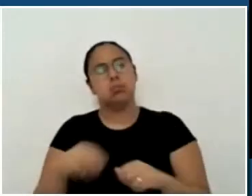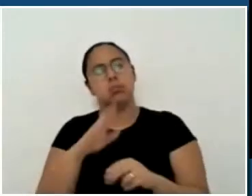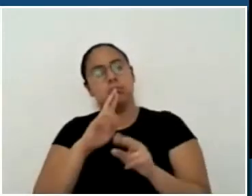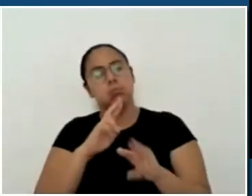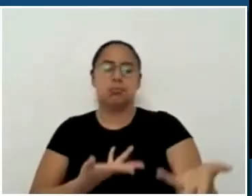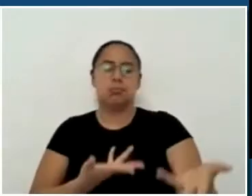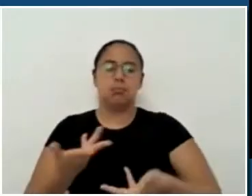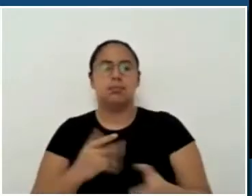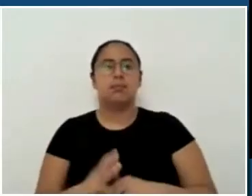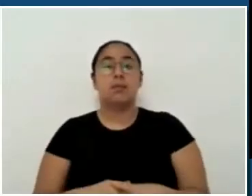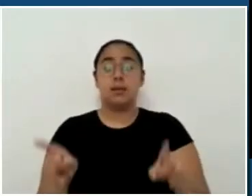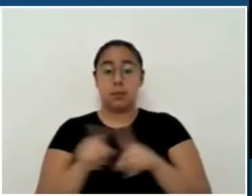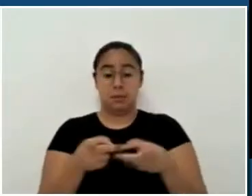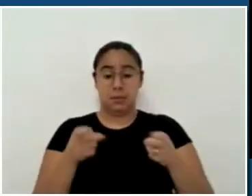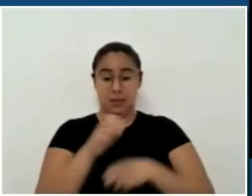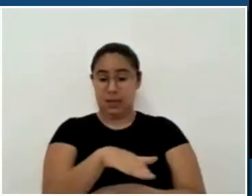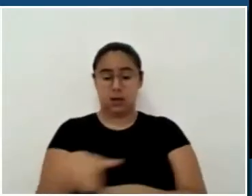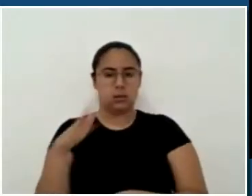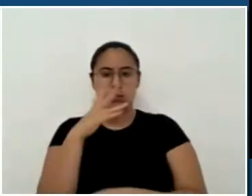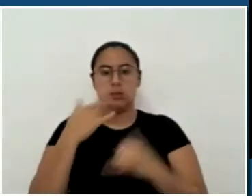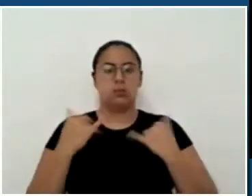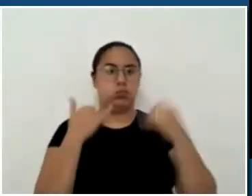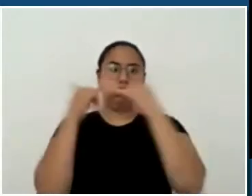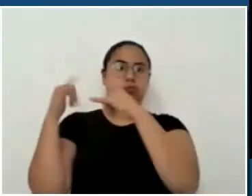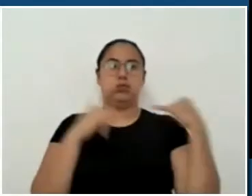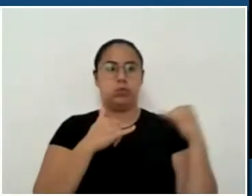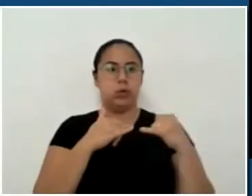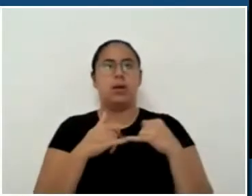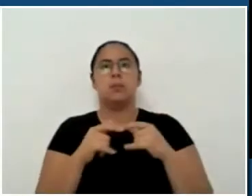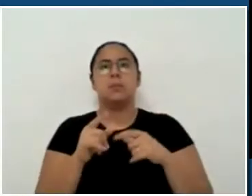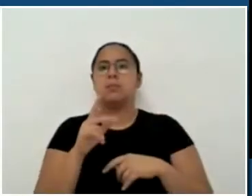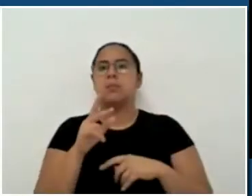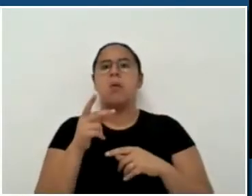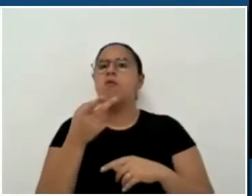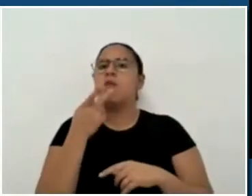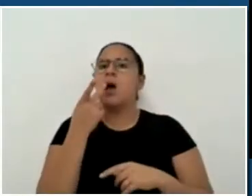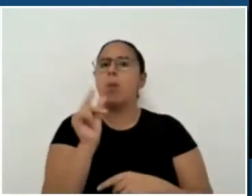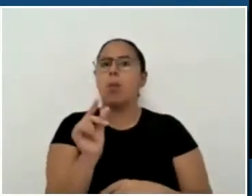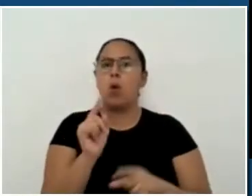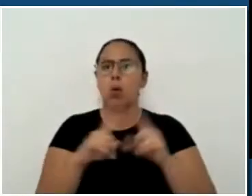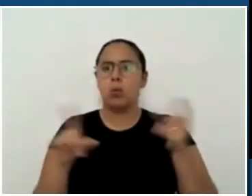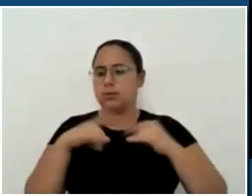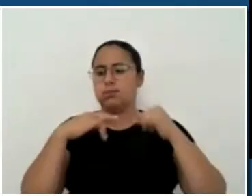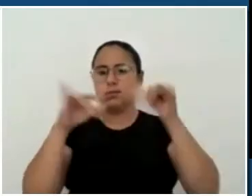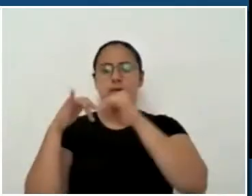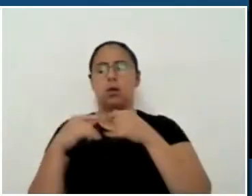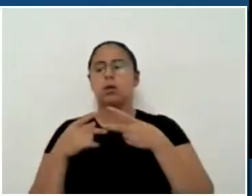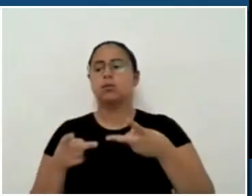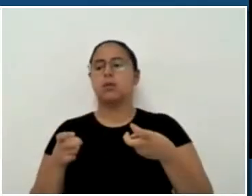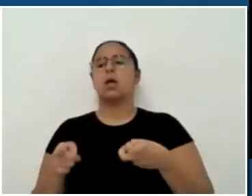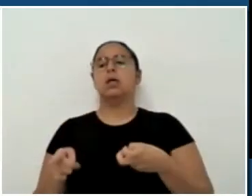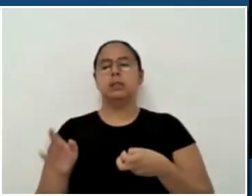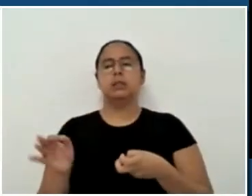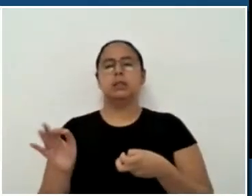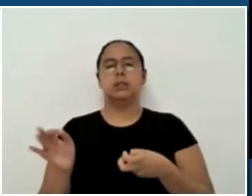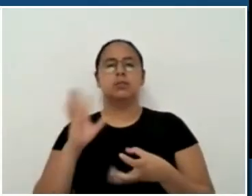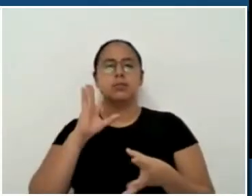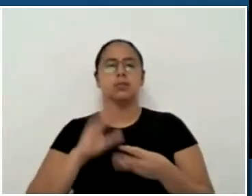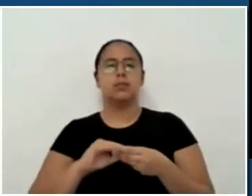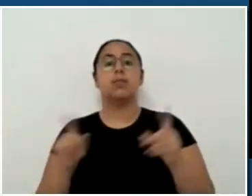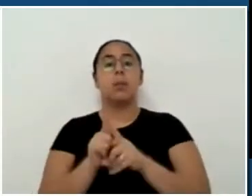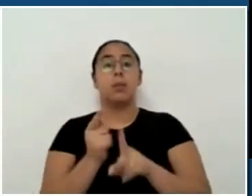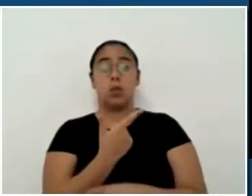da criança minimamente verbal e pelas dificuldades de atenção naqueles pacientes de alto funcionamento, que, às